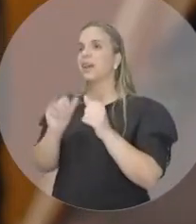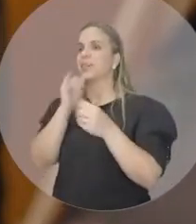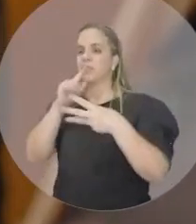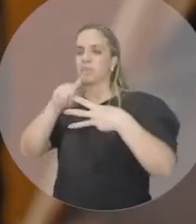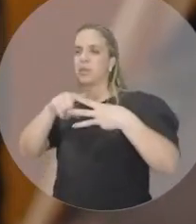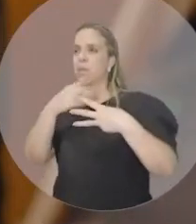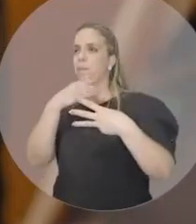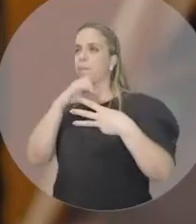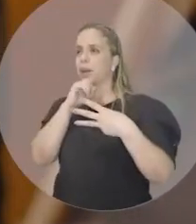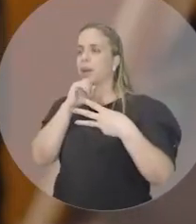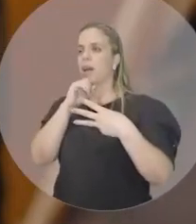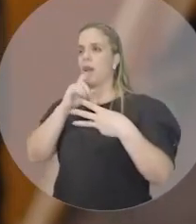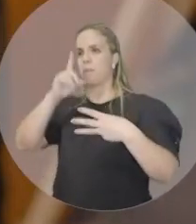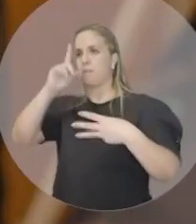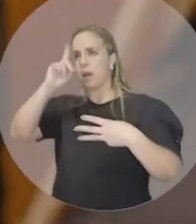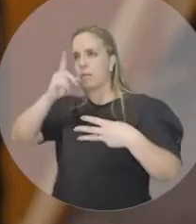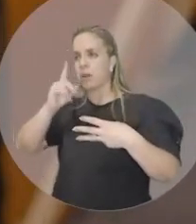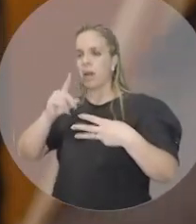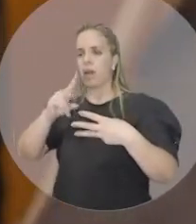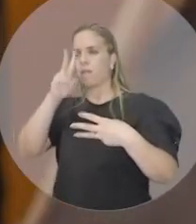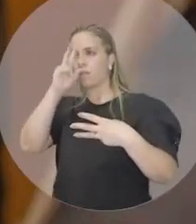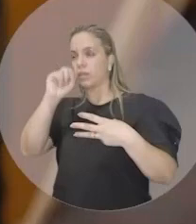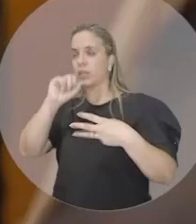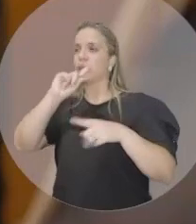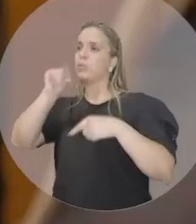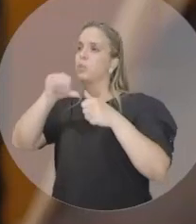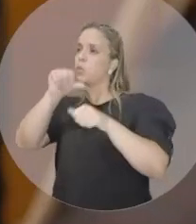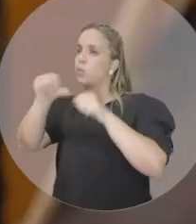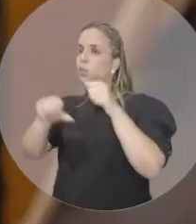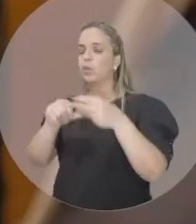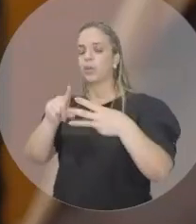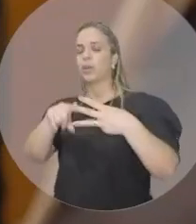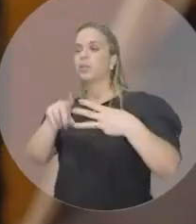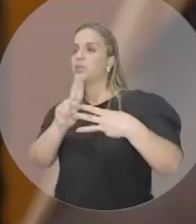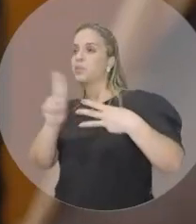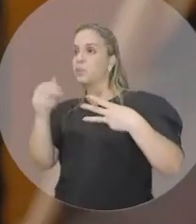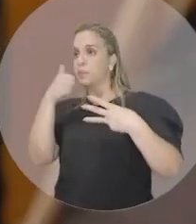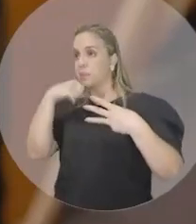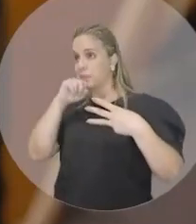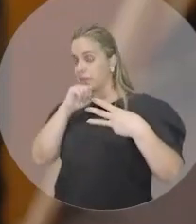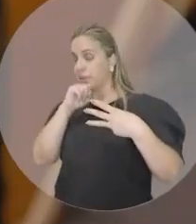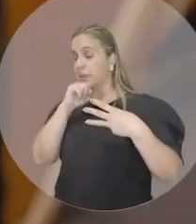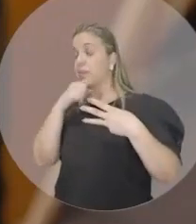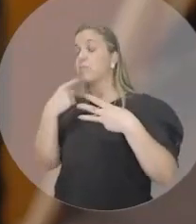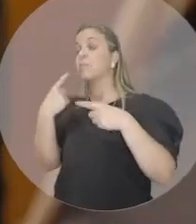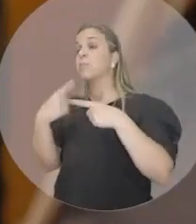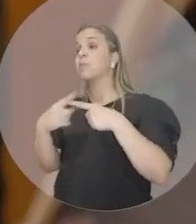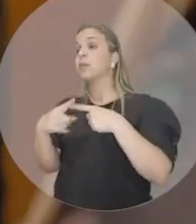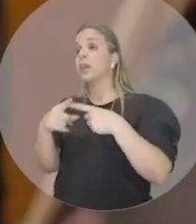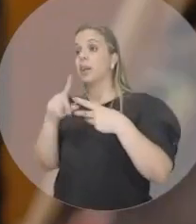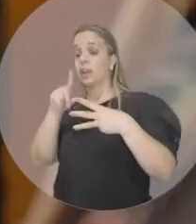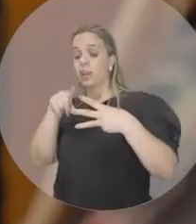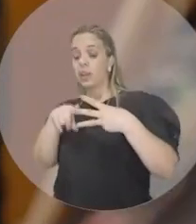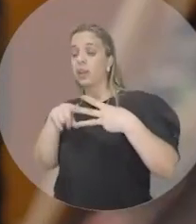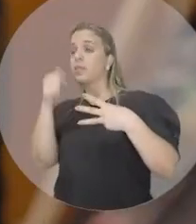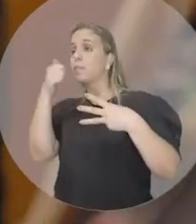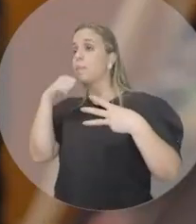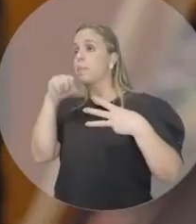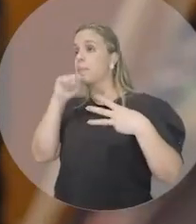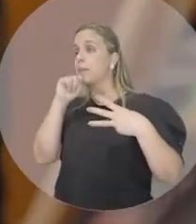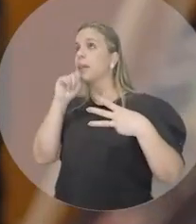o início ali, forte, depois já é em nome da mãe, porque a mãe, de certa